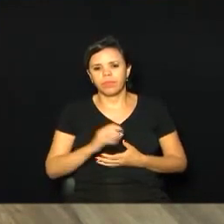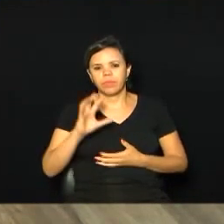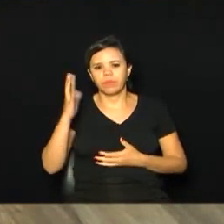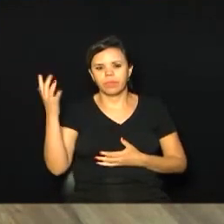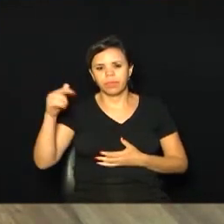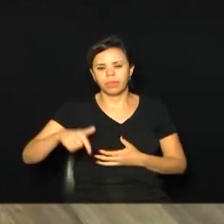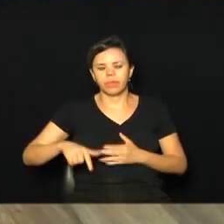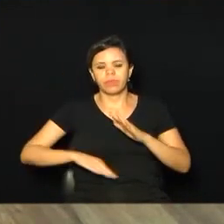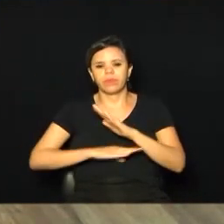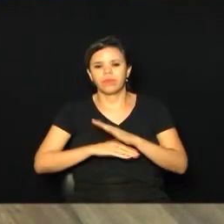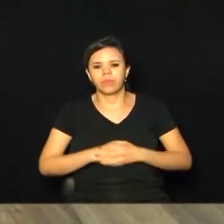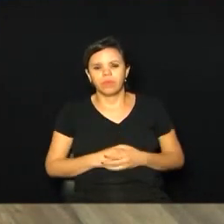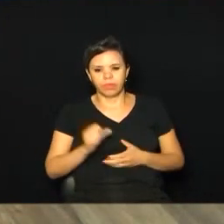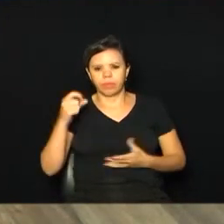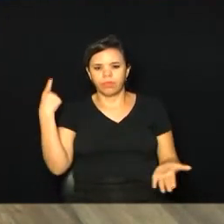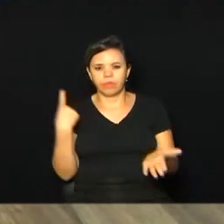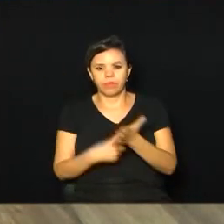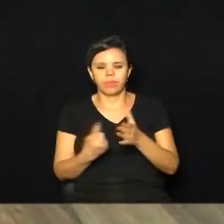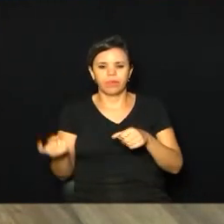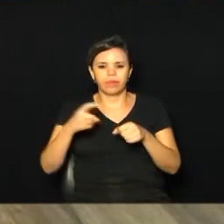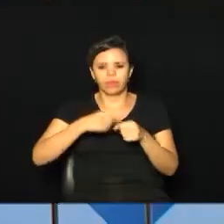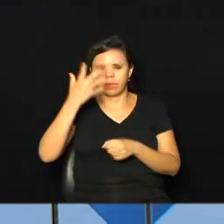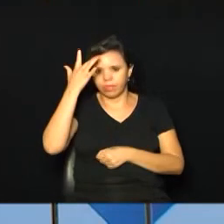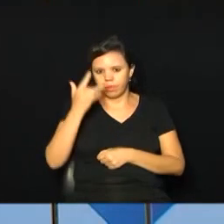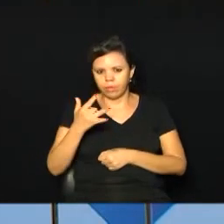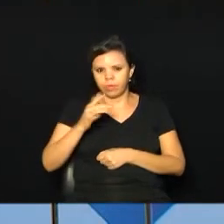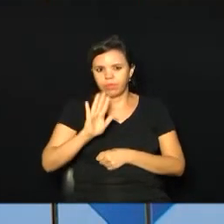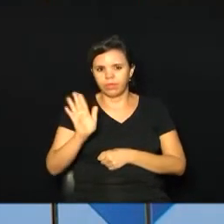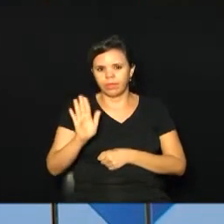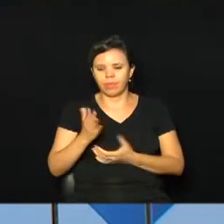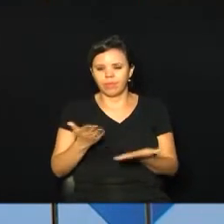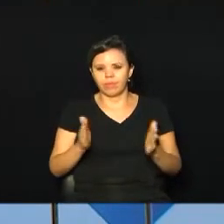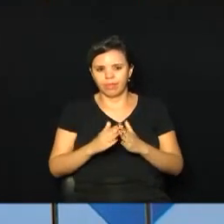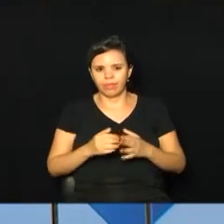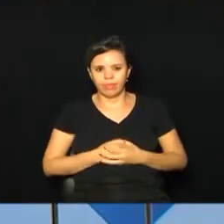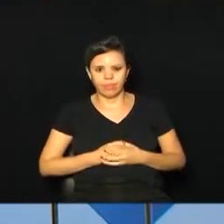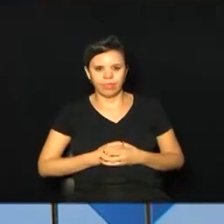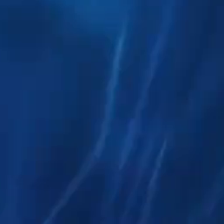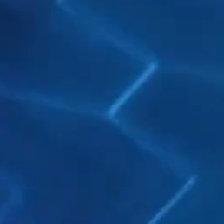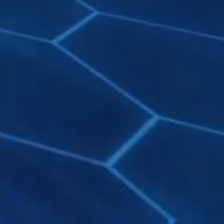acontece aqui no Legislativo. Combinado, eu volto amanhã e até amanhã para você ir de casa.